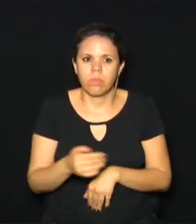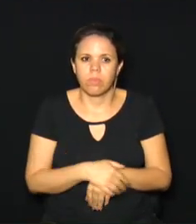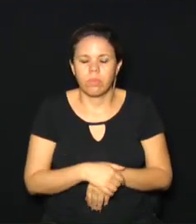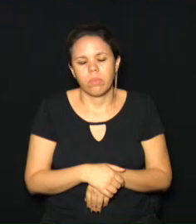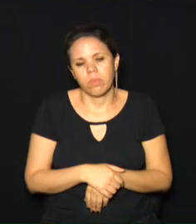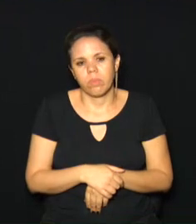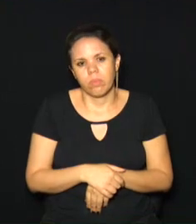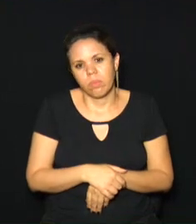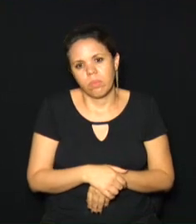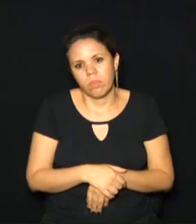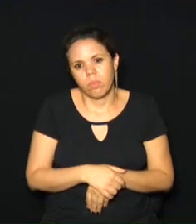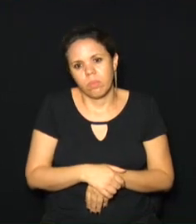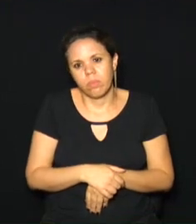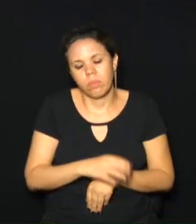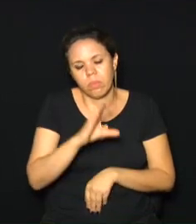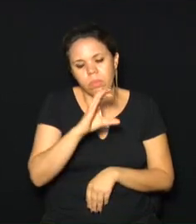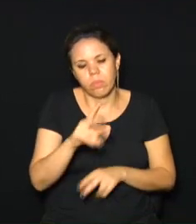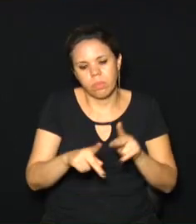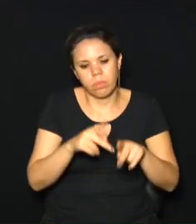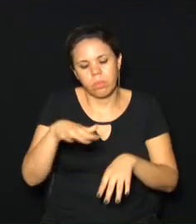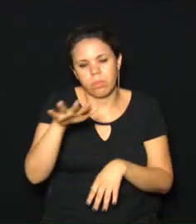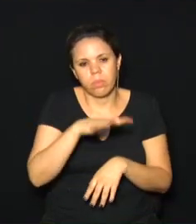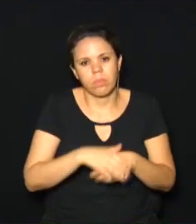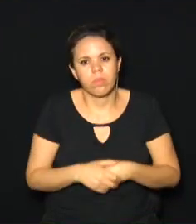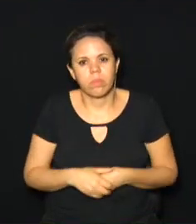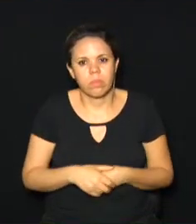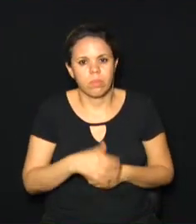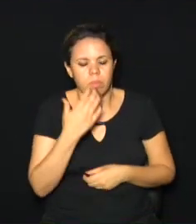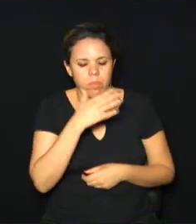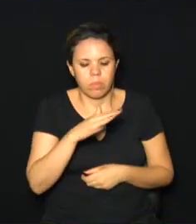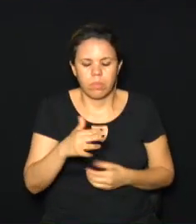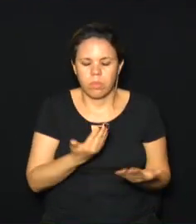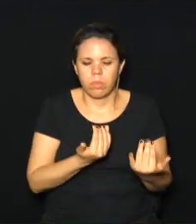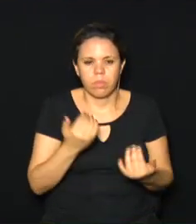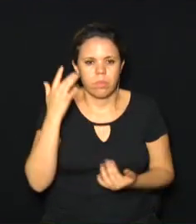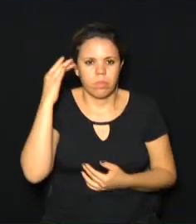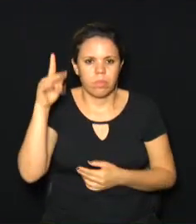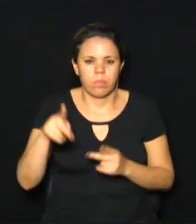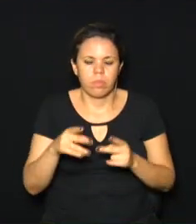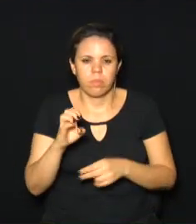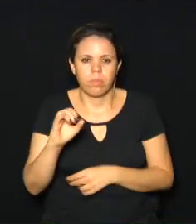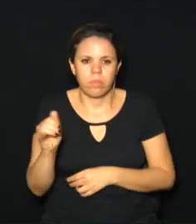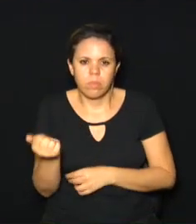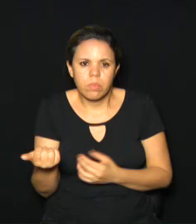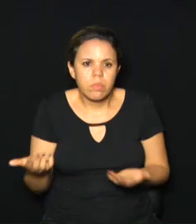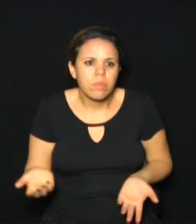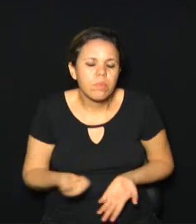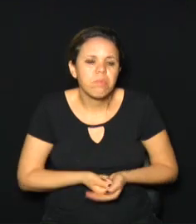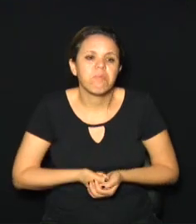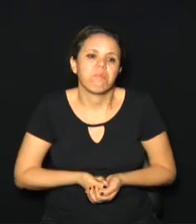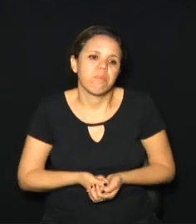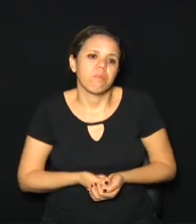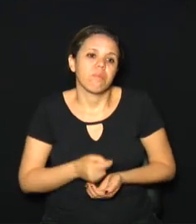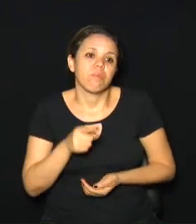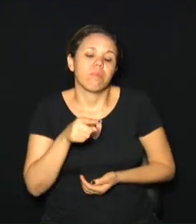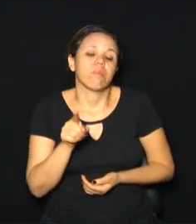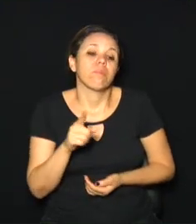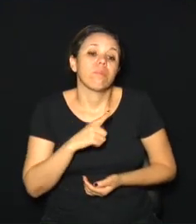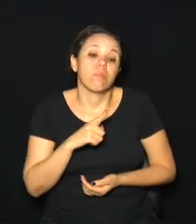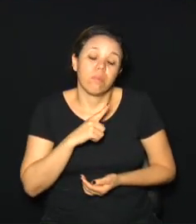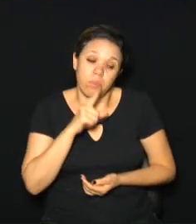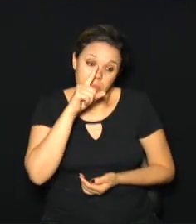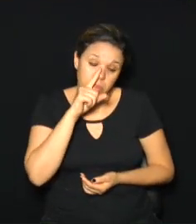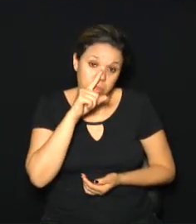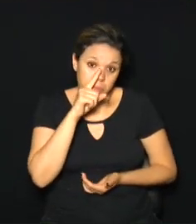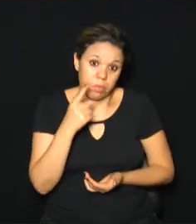né? Cidadãos aí, crianças, jovens e adultos, como é o caso dos EJAs, né? E você vai ter esse